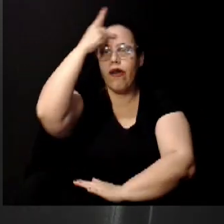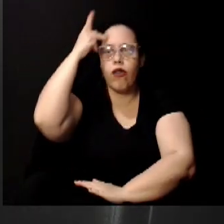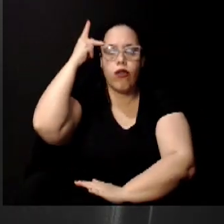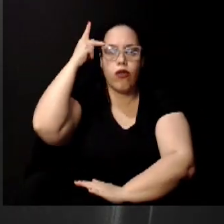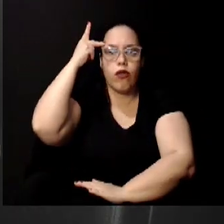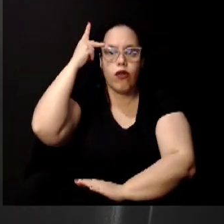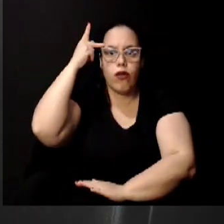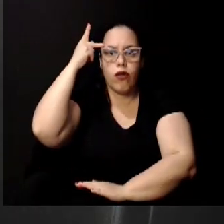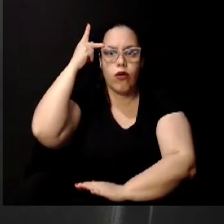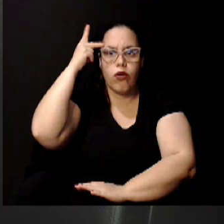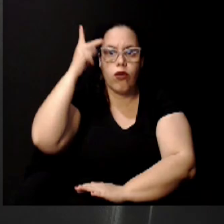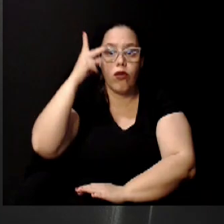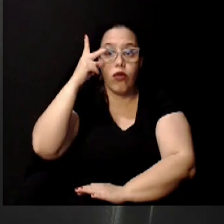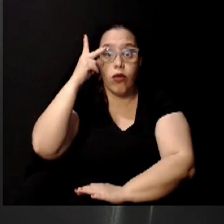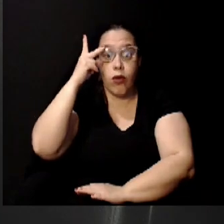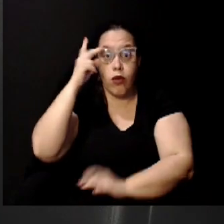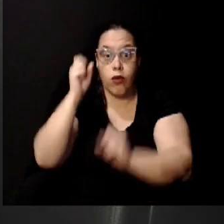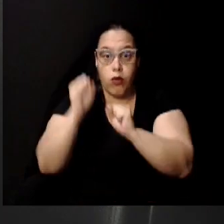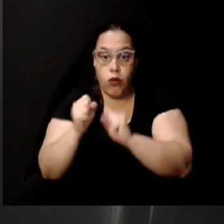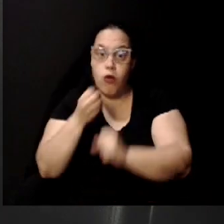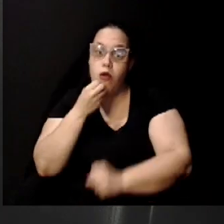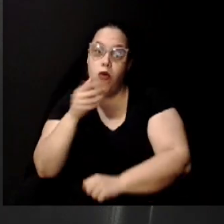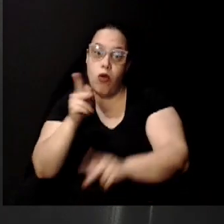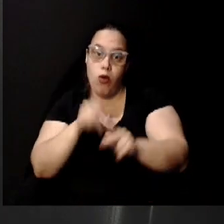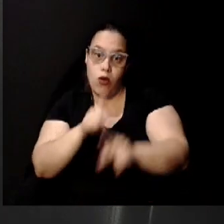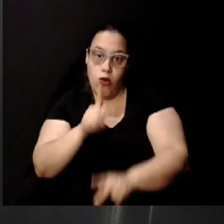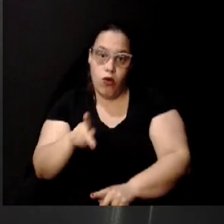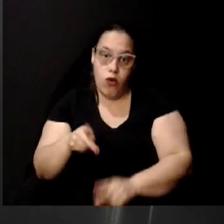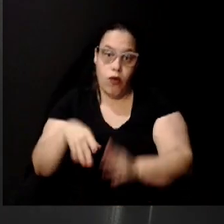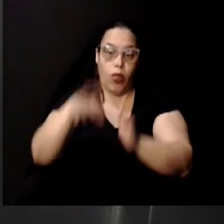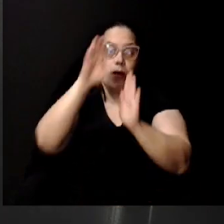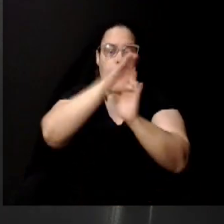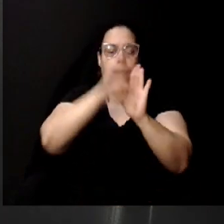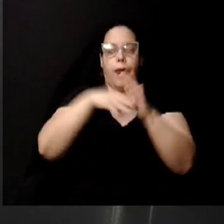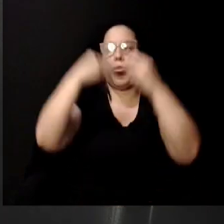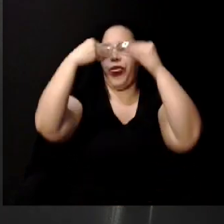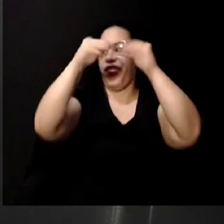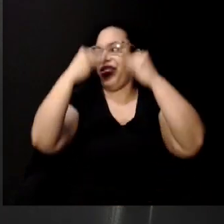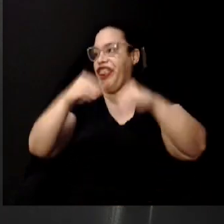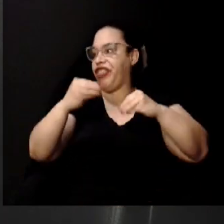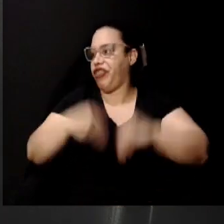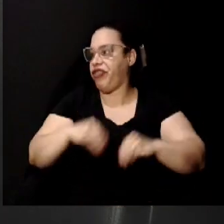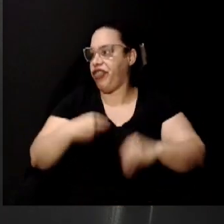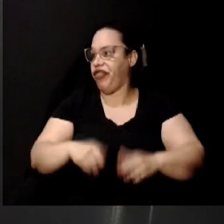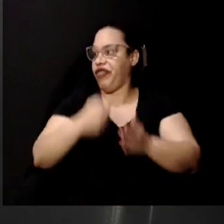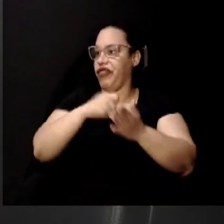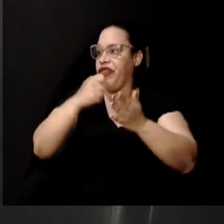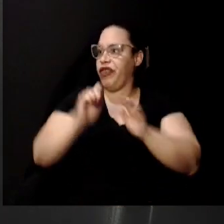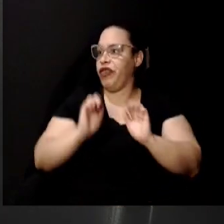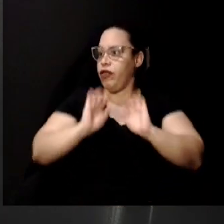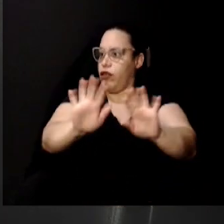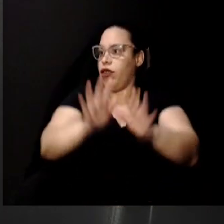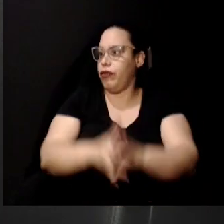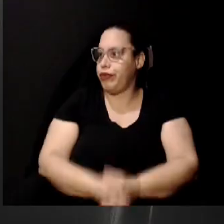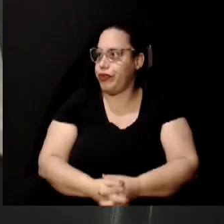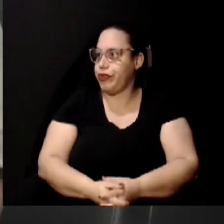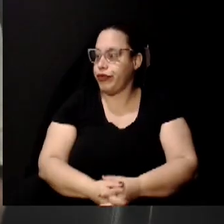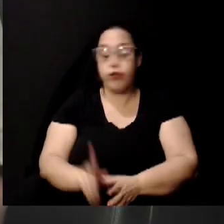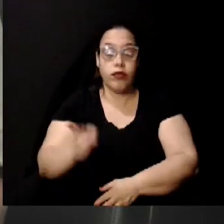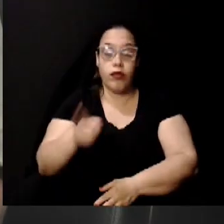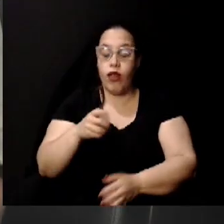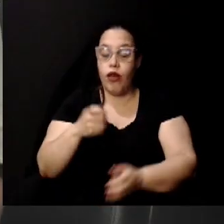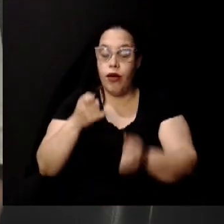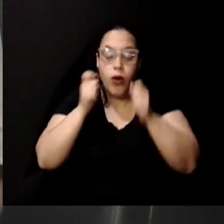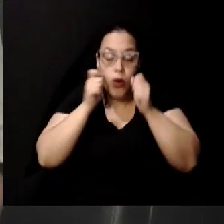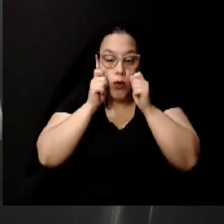refletir. O bom professor não é aquele que passa o conteúdo mastigado. Sim. O bom professor é aquele que desperta a